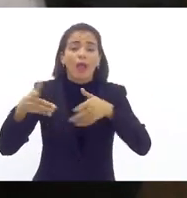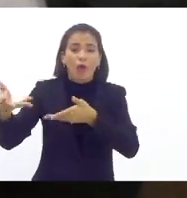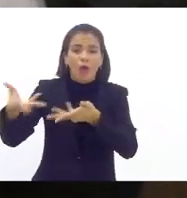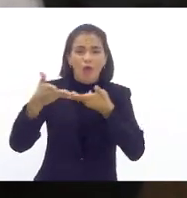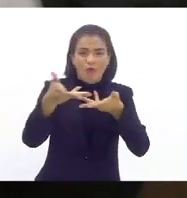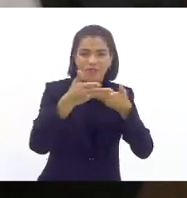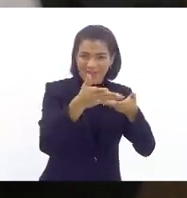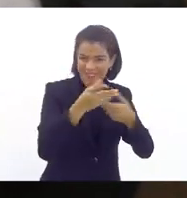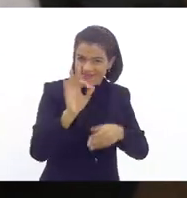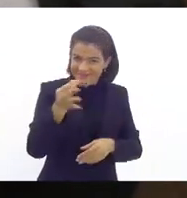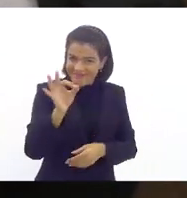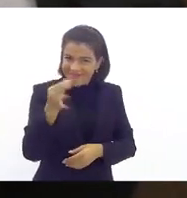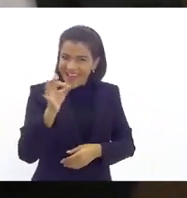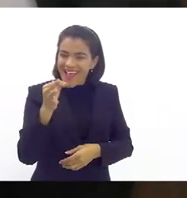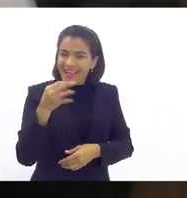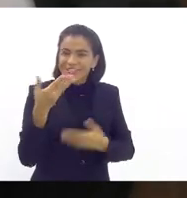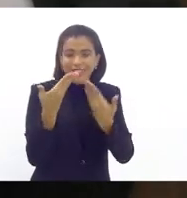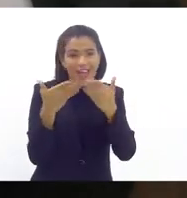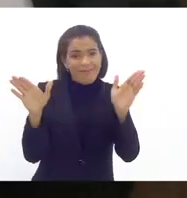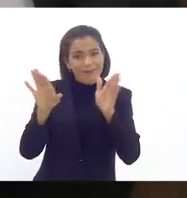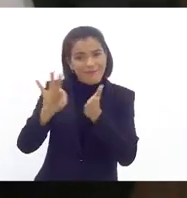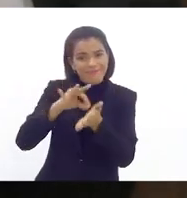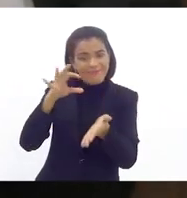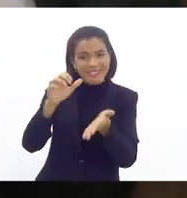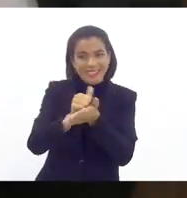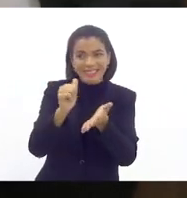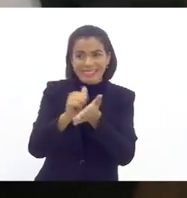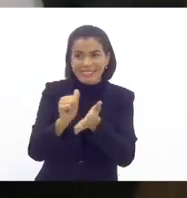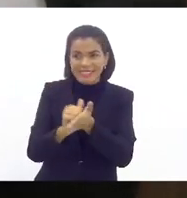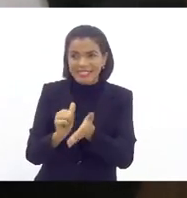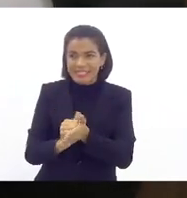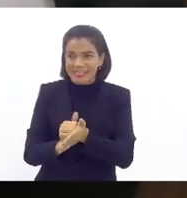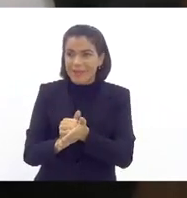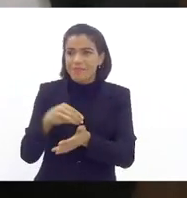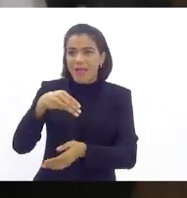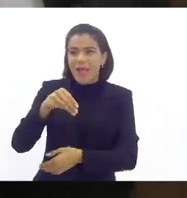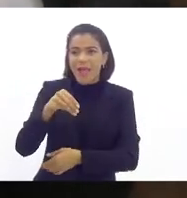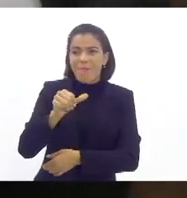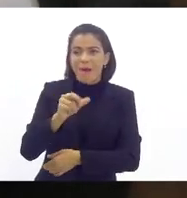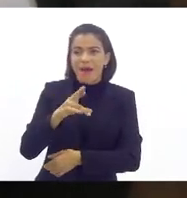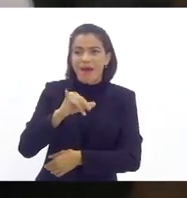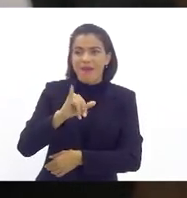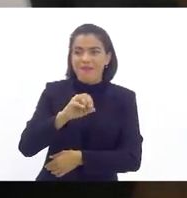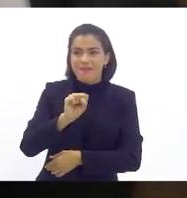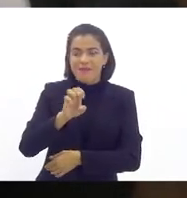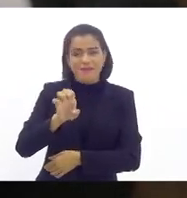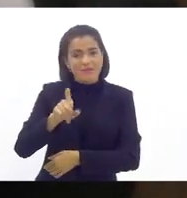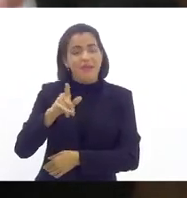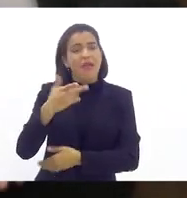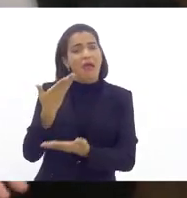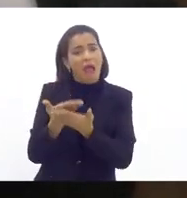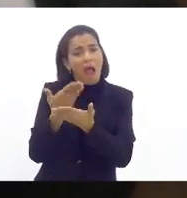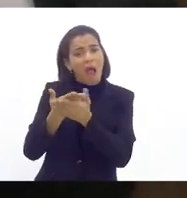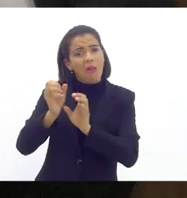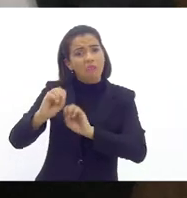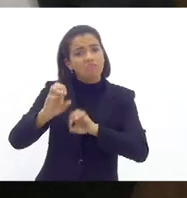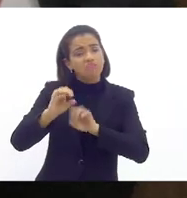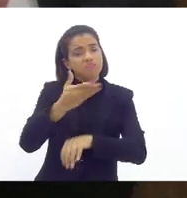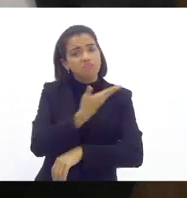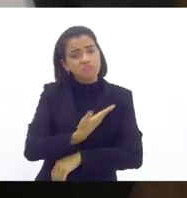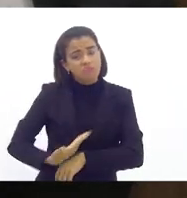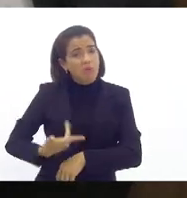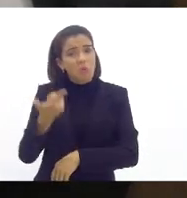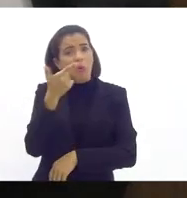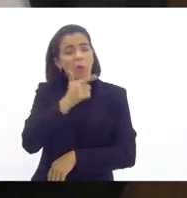gente fez um exemplo, a gente abriu inscrições para a gente... A Marisa está fazendo a aula pública lá e a gente não